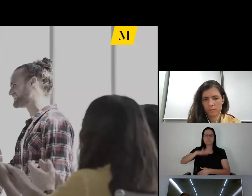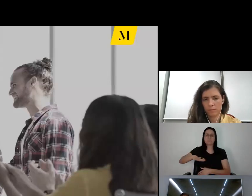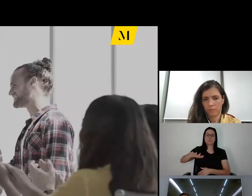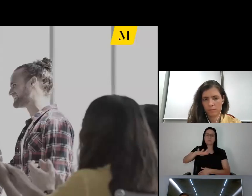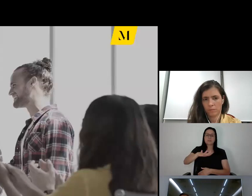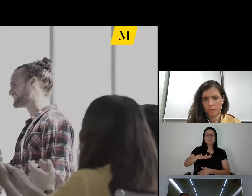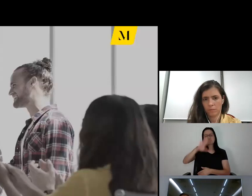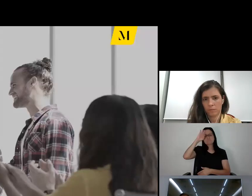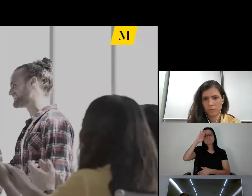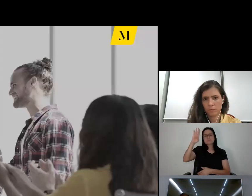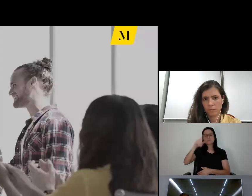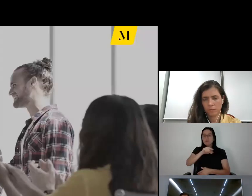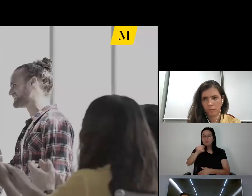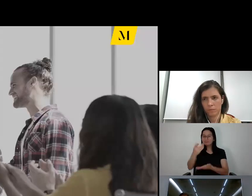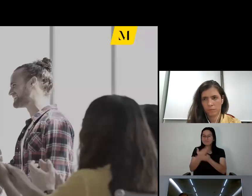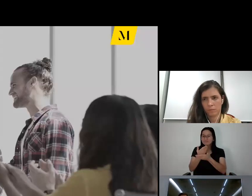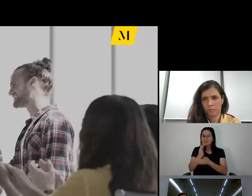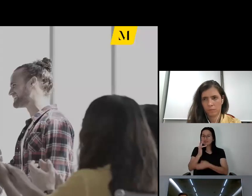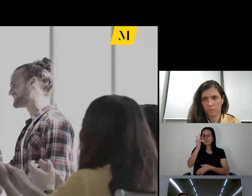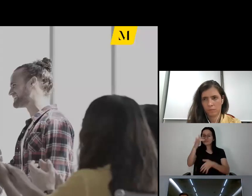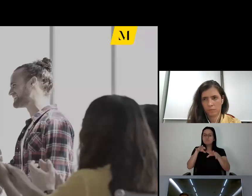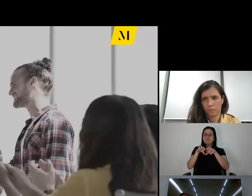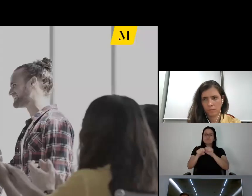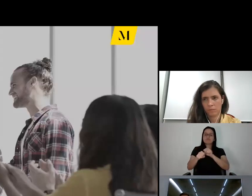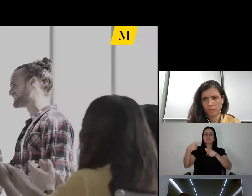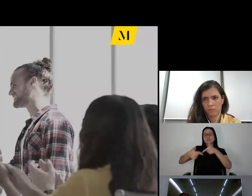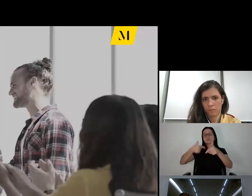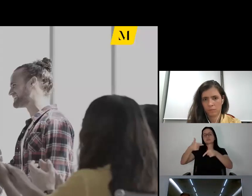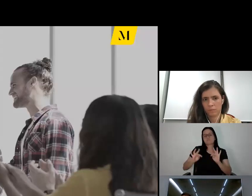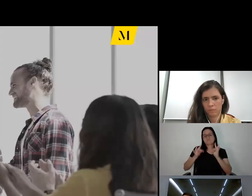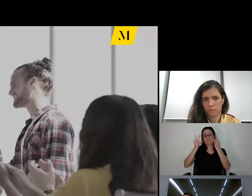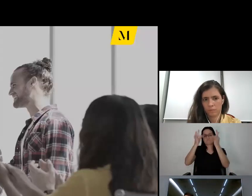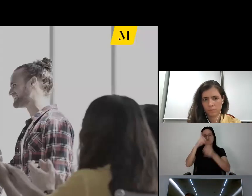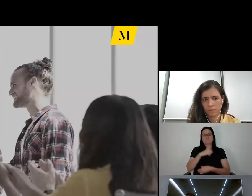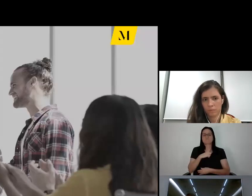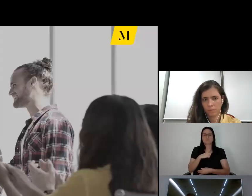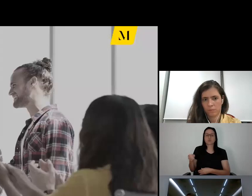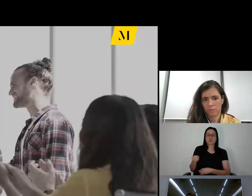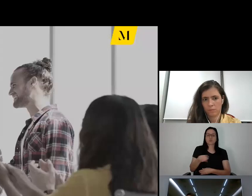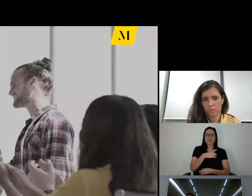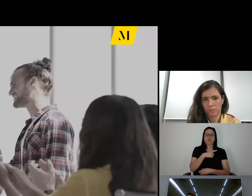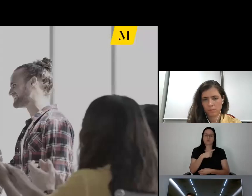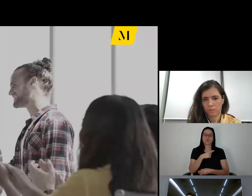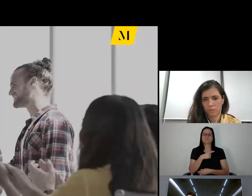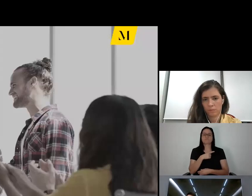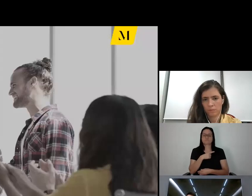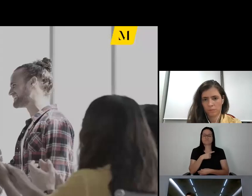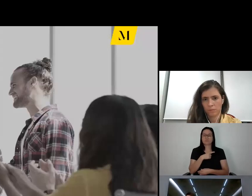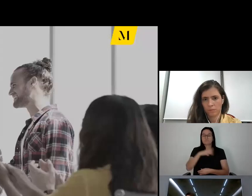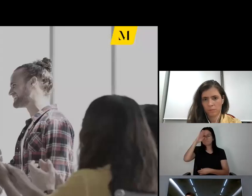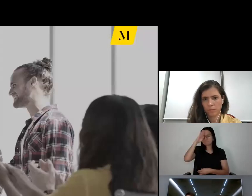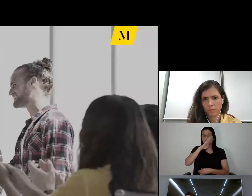que são vocês estudantes, nesse mundo de tecnologia, nesse mundo de inovação, especialmente no mundo jurídico, que é